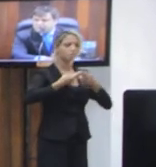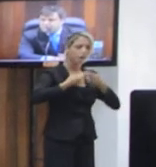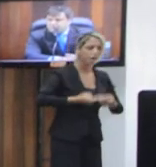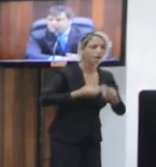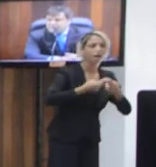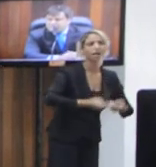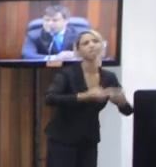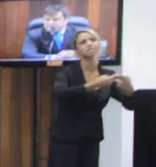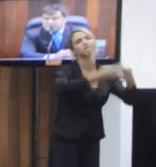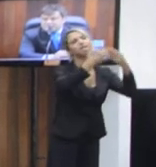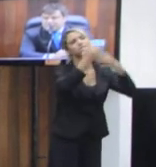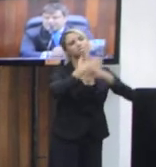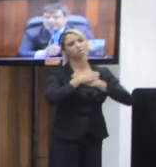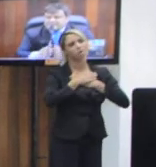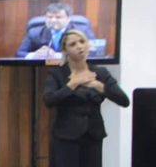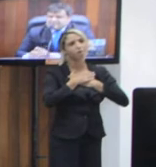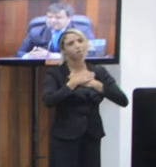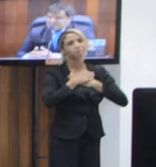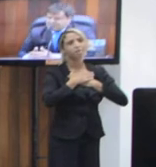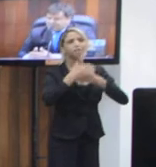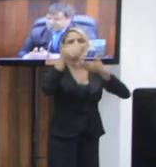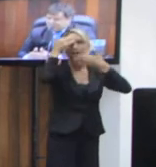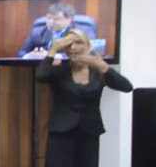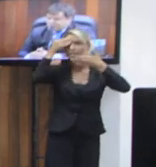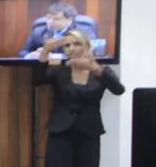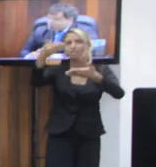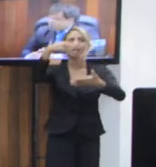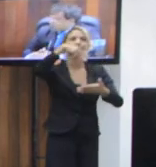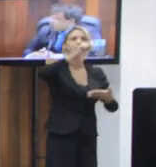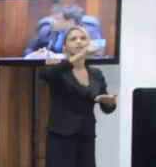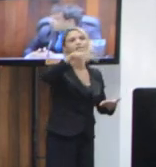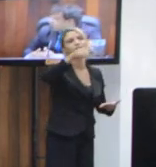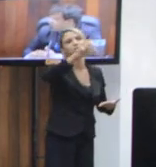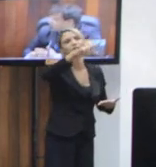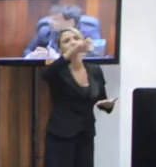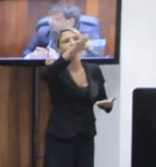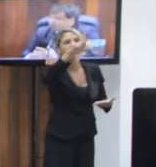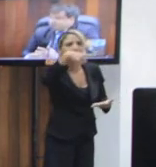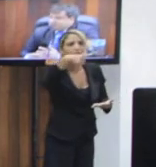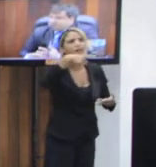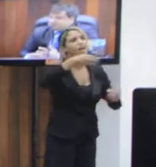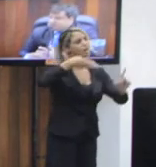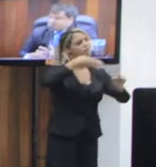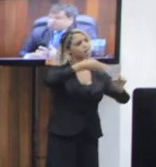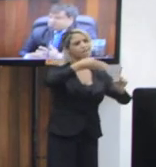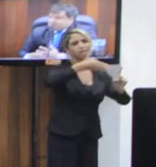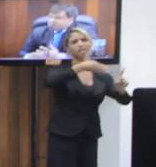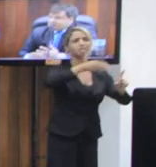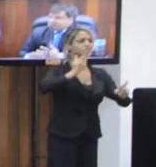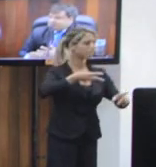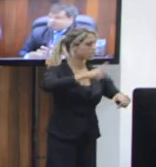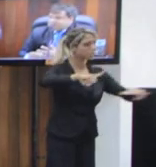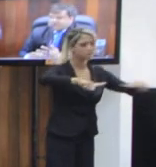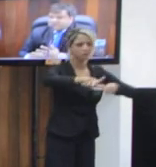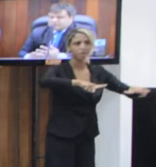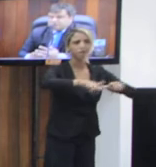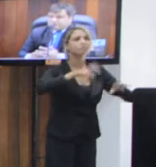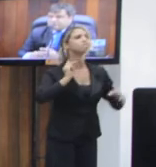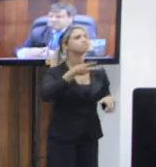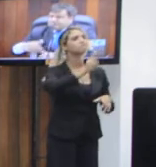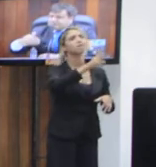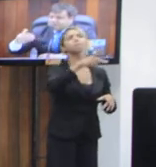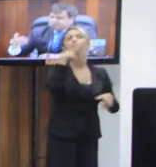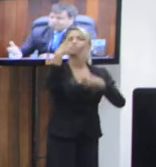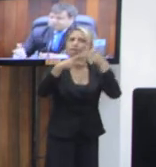em todos os momentos. Quero agradecer, NASA, a todos os funcionários dessa casa. E a gente sempre refere a NASA, mas tem o